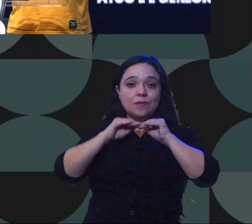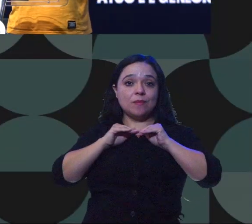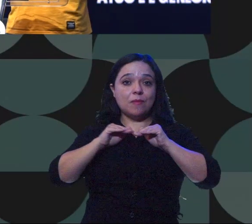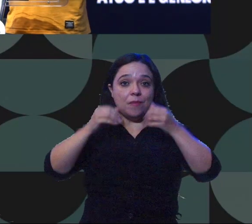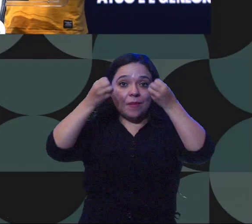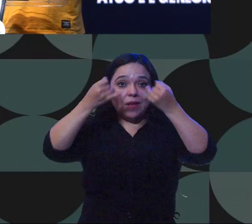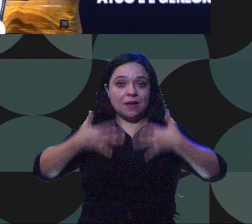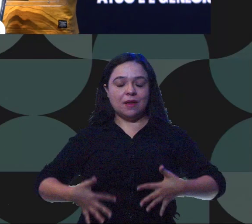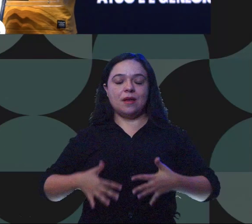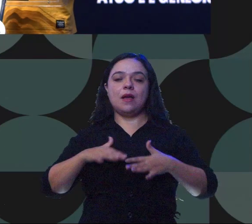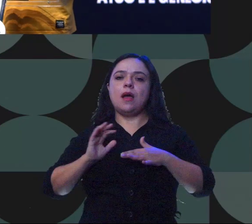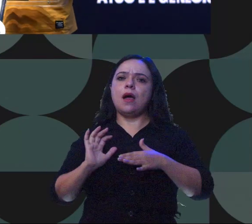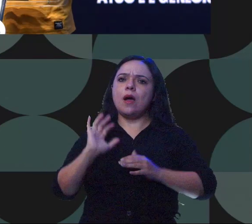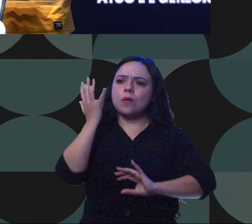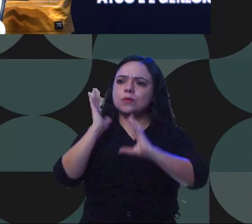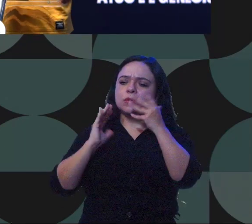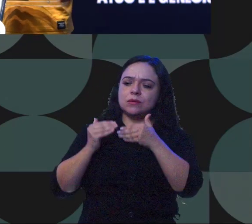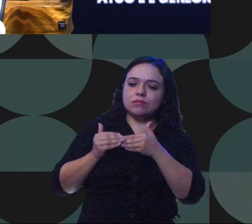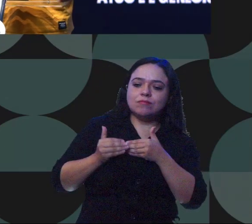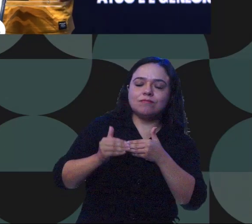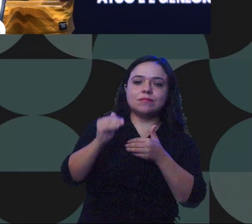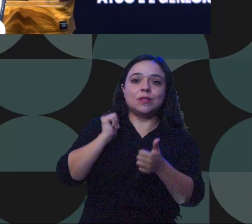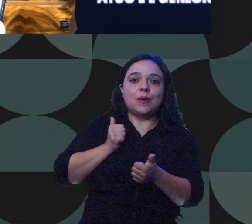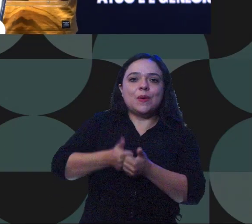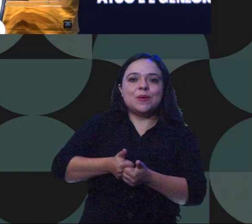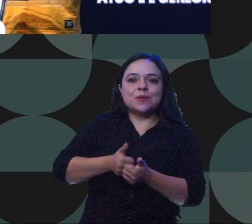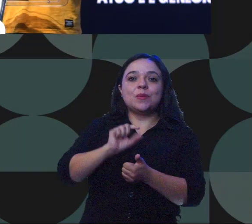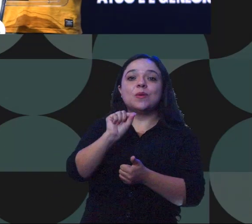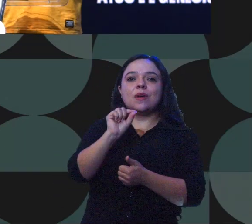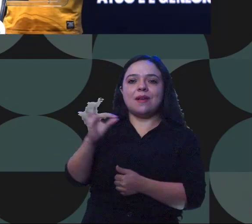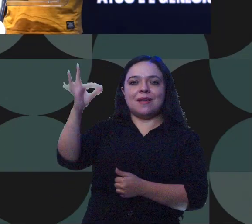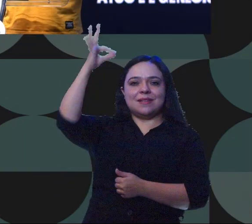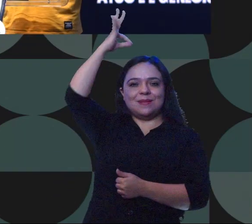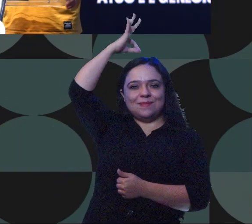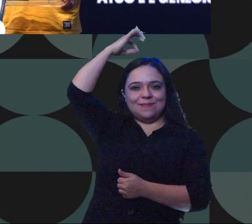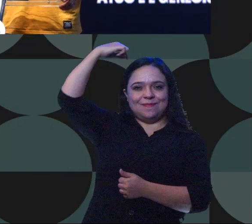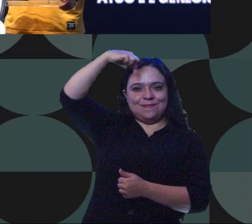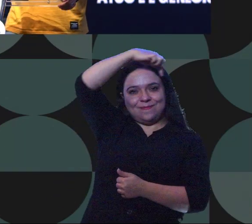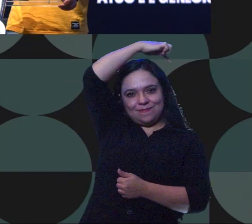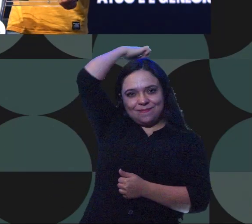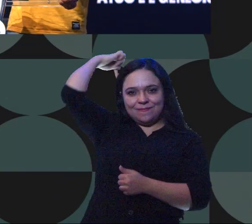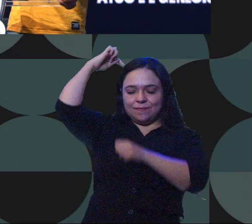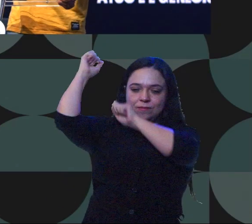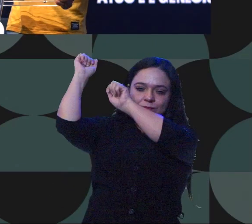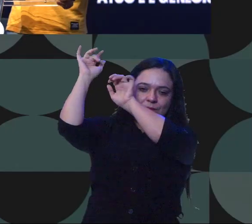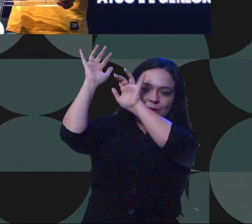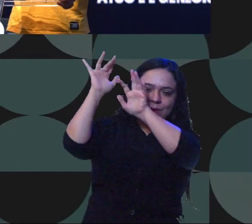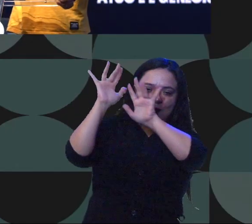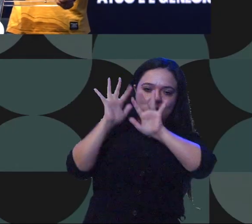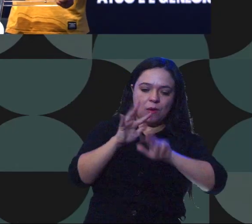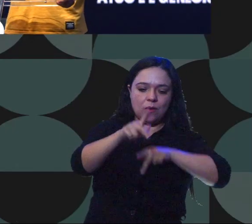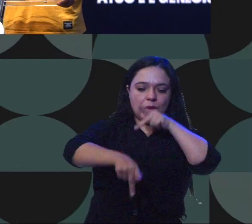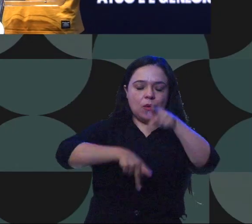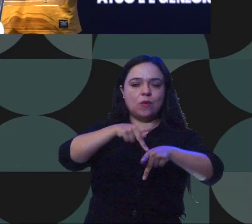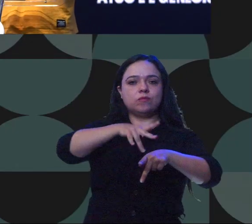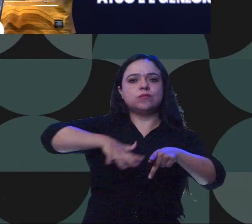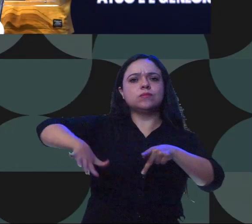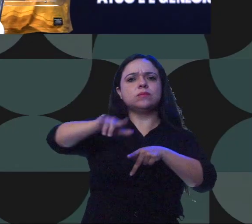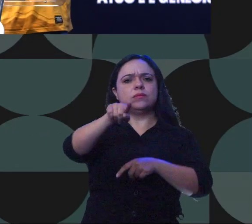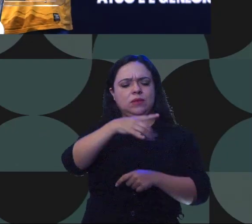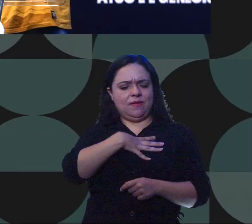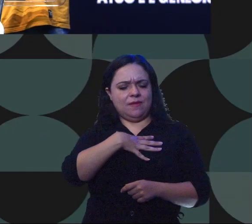diz Deus, que derramarei o meu espírito sobre toda a humanidade. Os filhos e filhas de